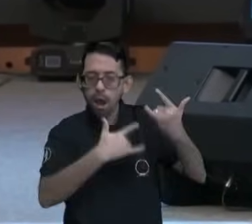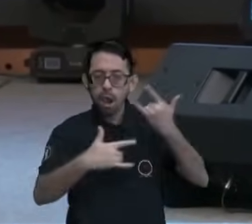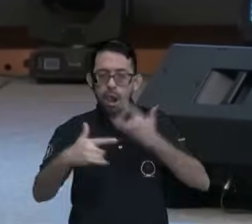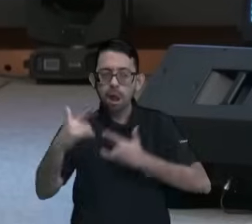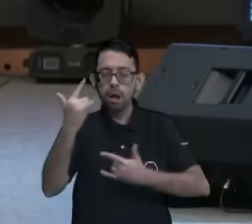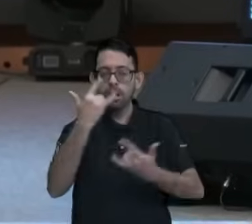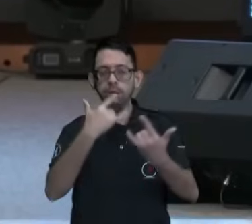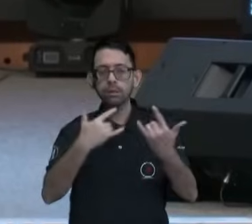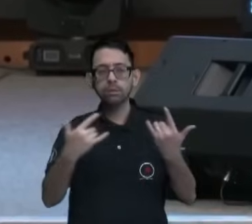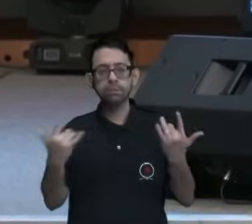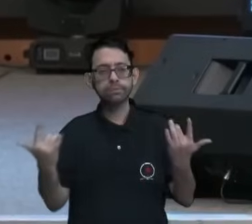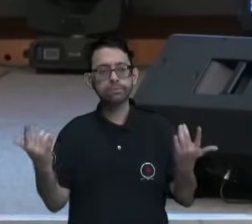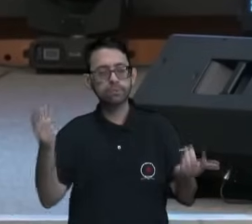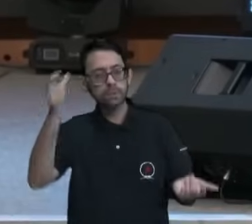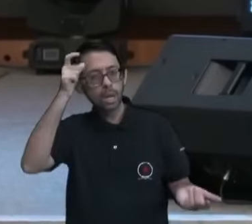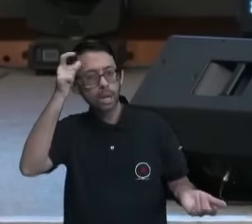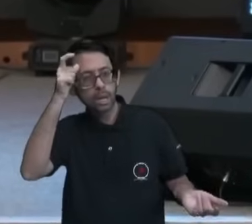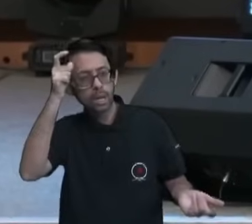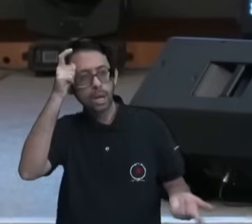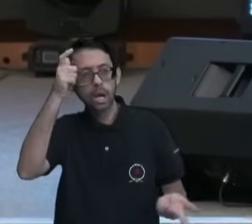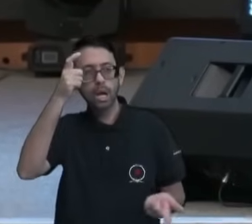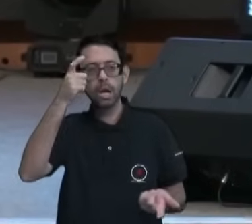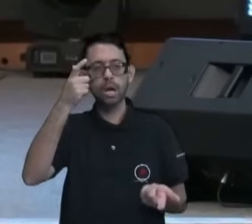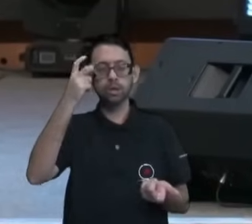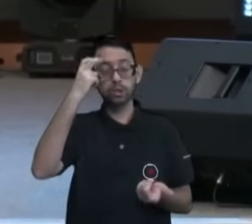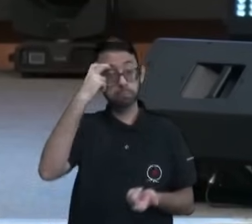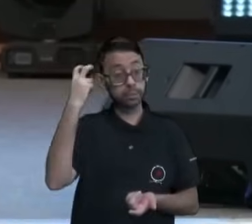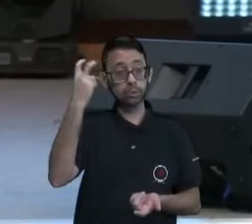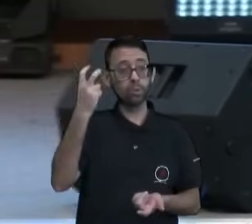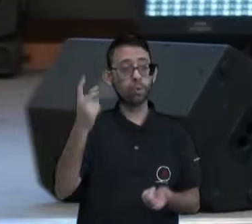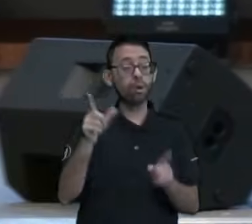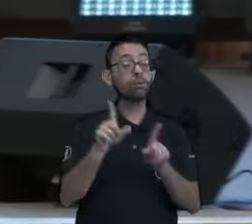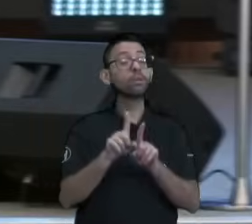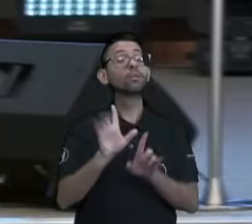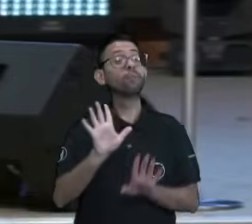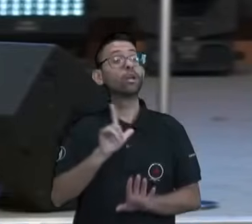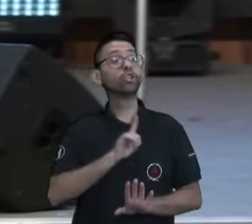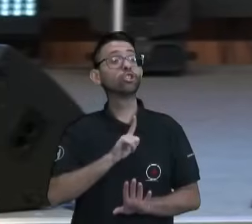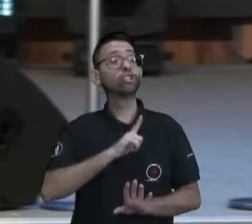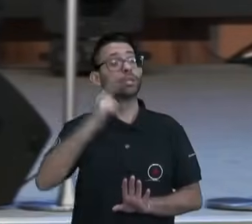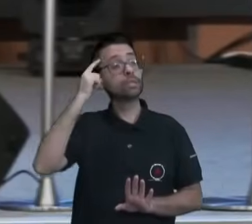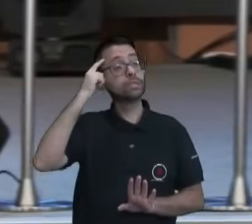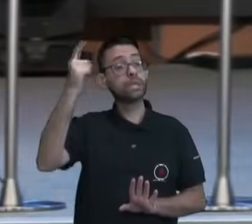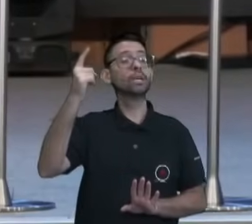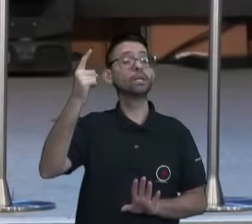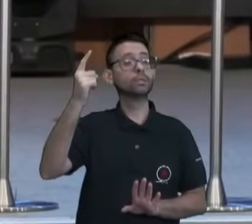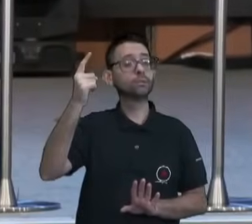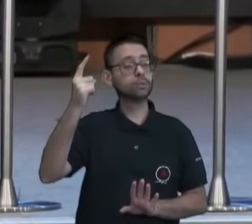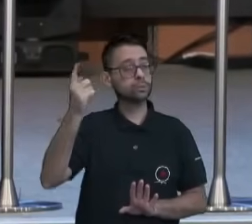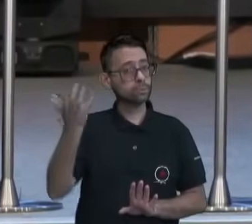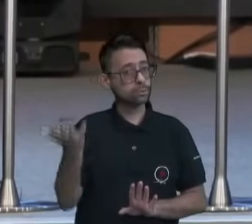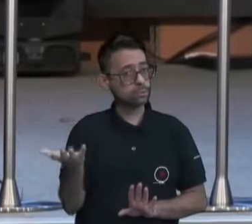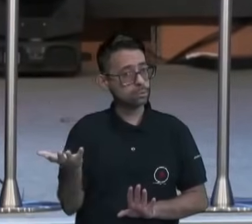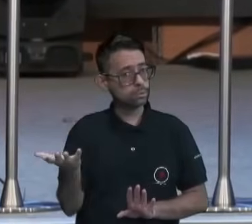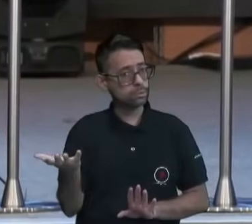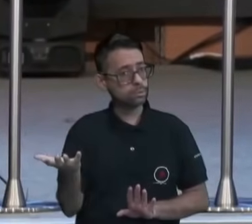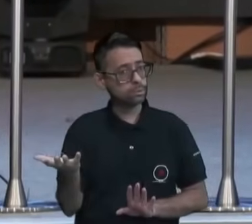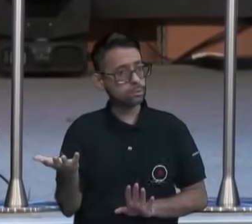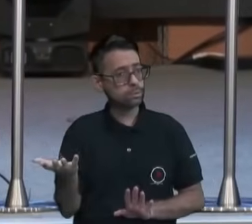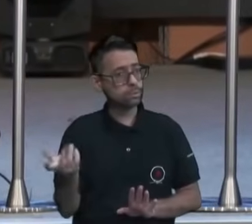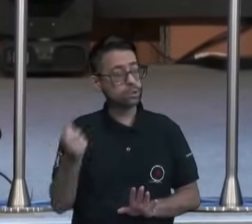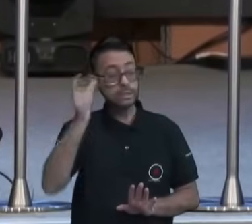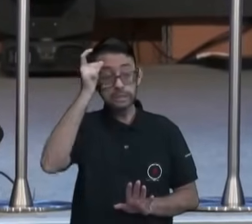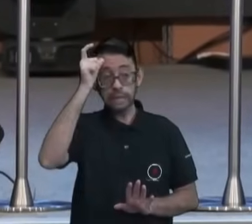mas não perdeu inteligência e ele só usa a inteligência para o mal porque ele é chamado de maligno aquele cuja